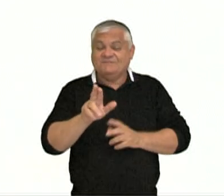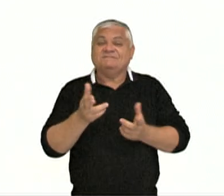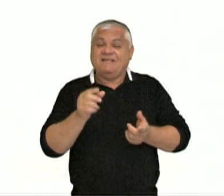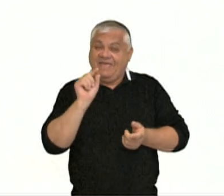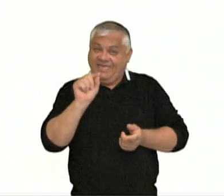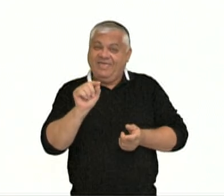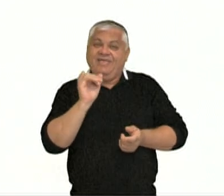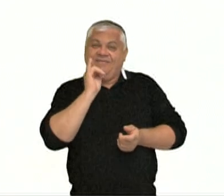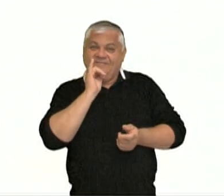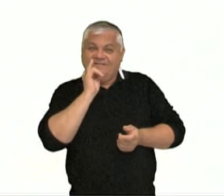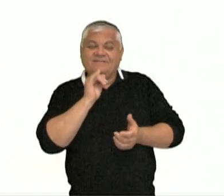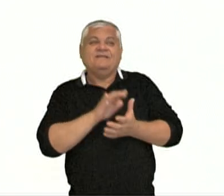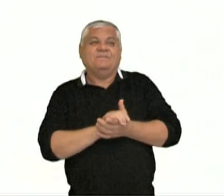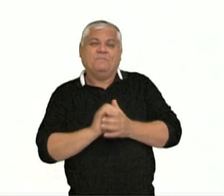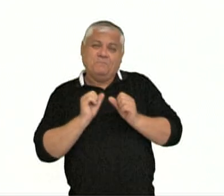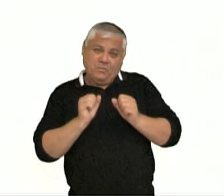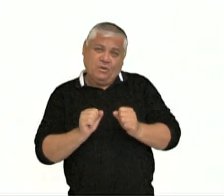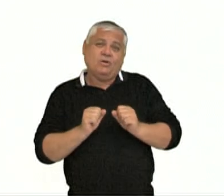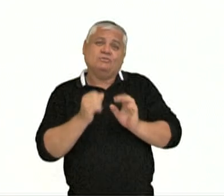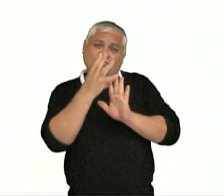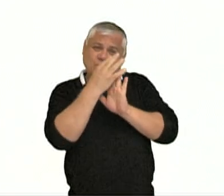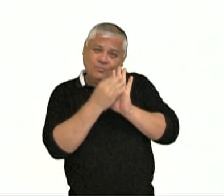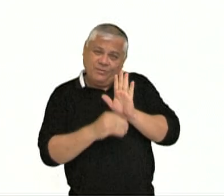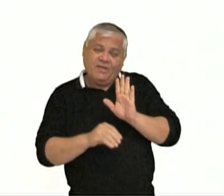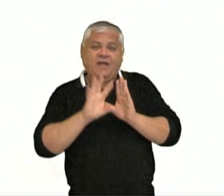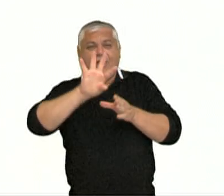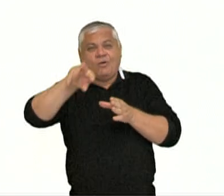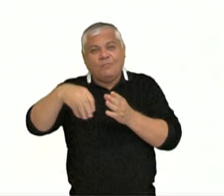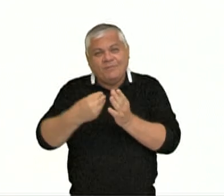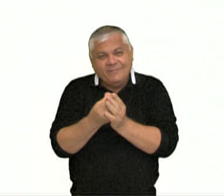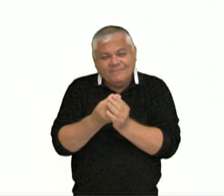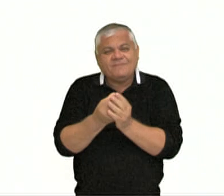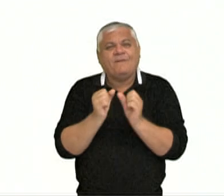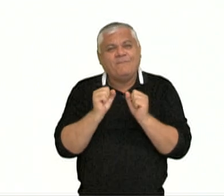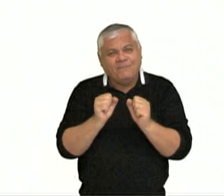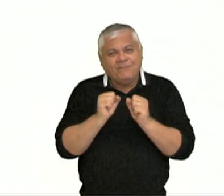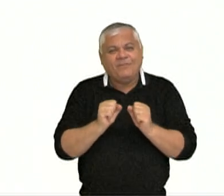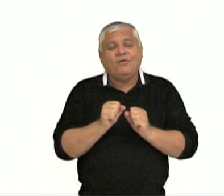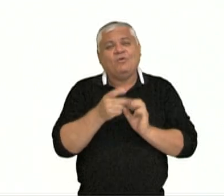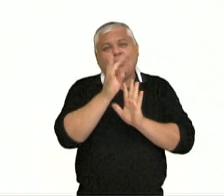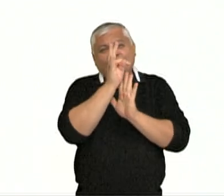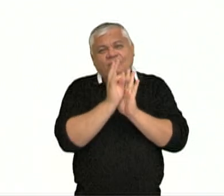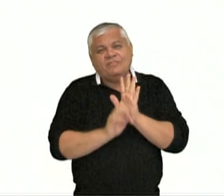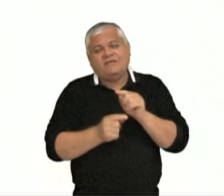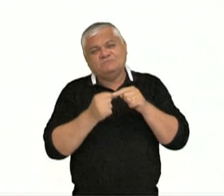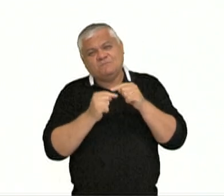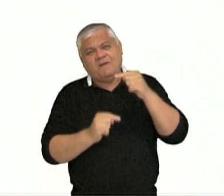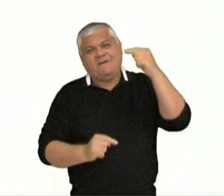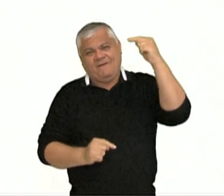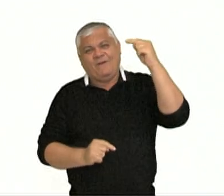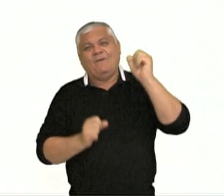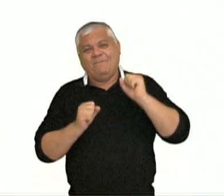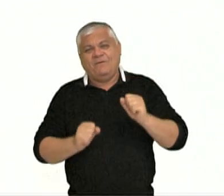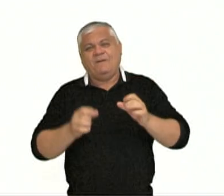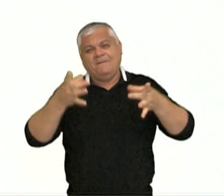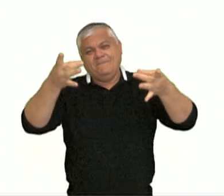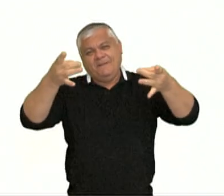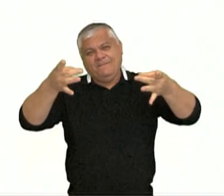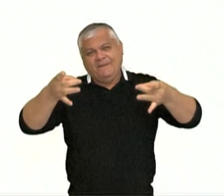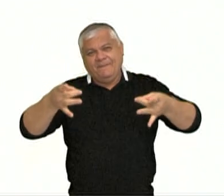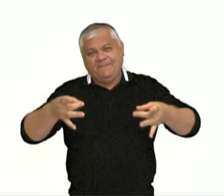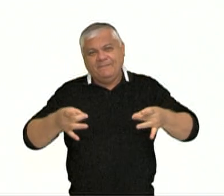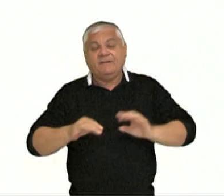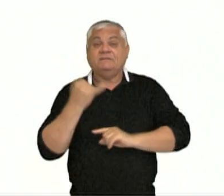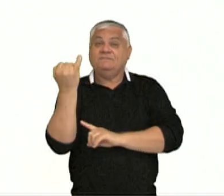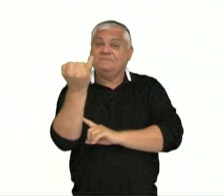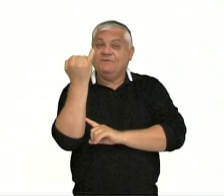de resposta que vocês podem depois complementar, vocês podem escrever um texto maior falando da importância